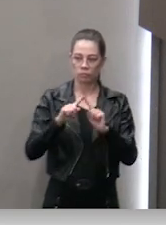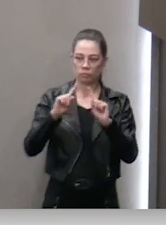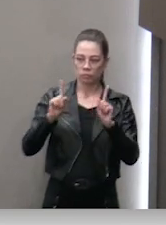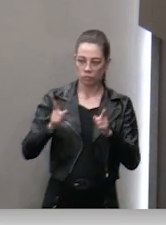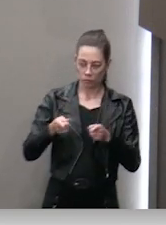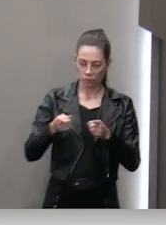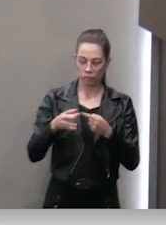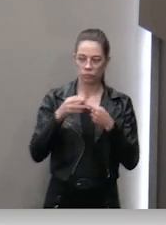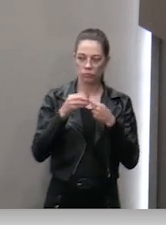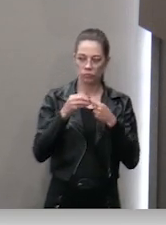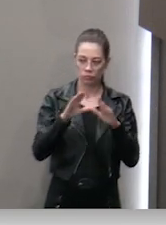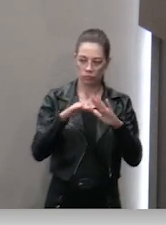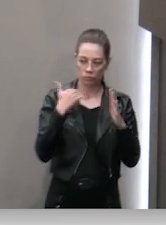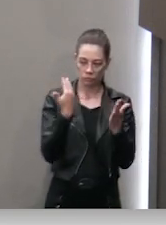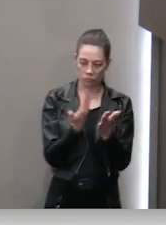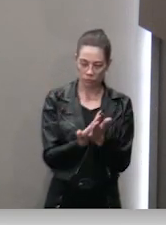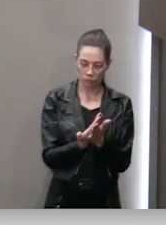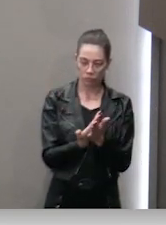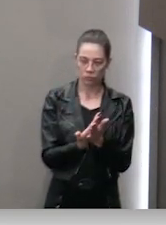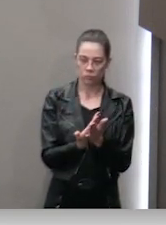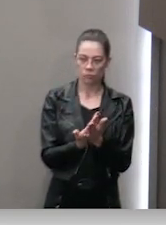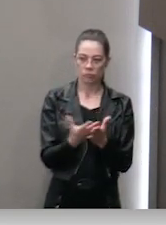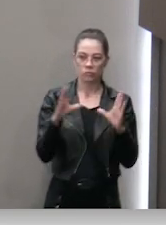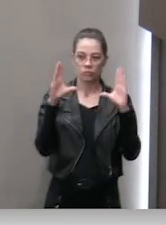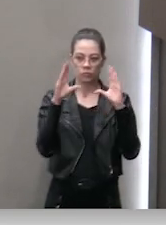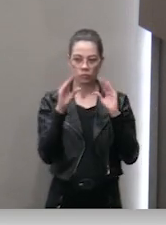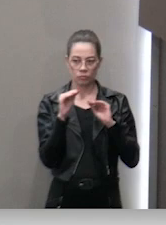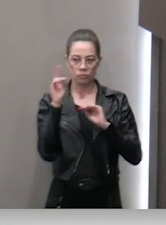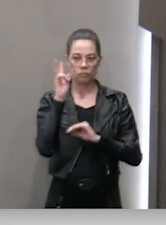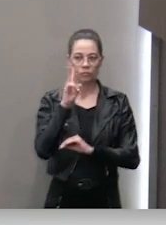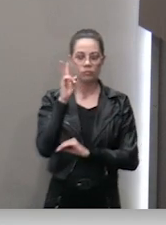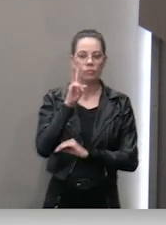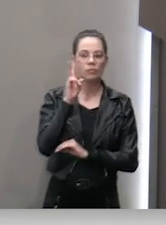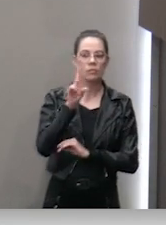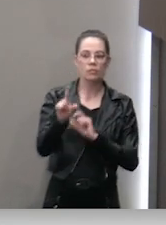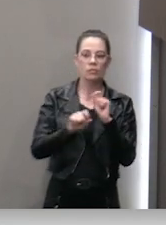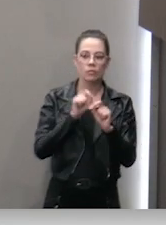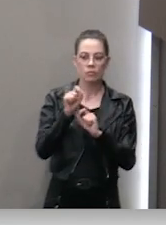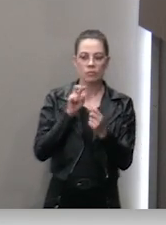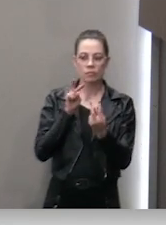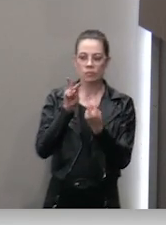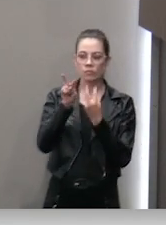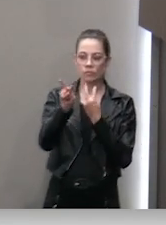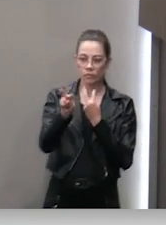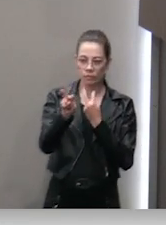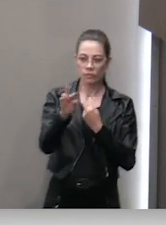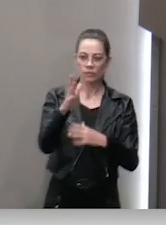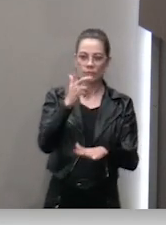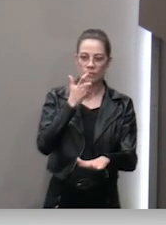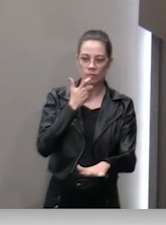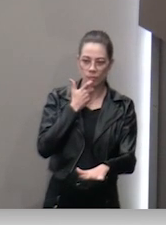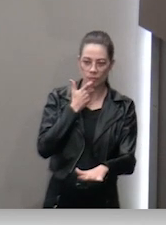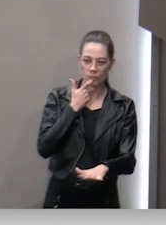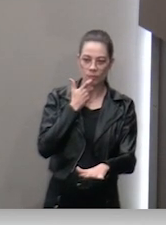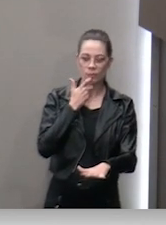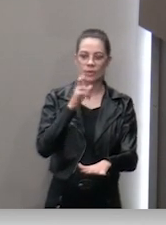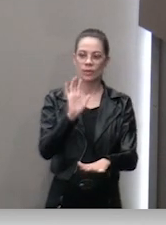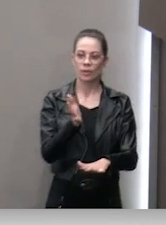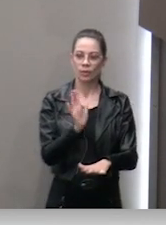funcionários de escola. Sofia, eu fecho os olhos e me lembro de você. Pequenininha,